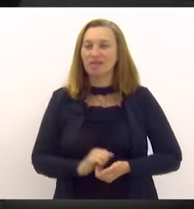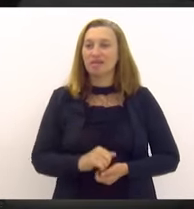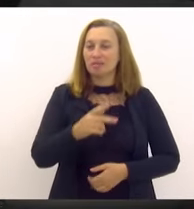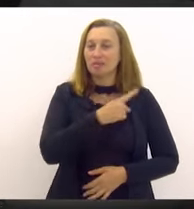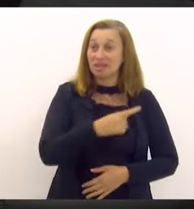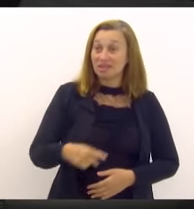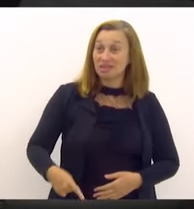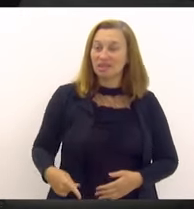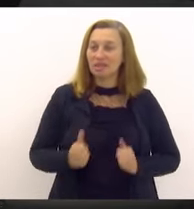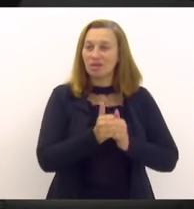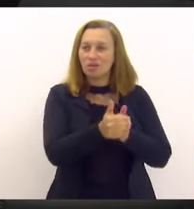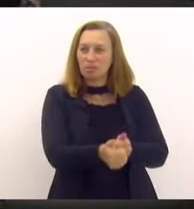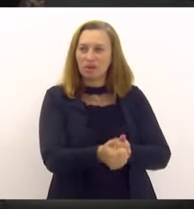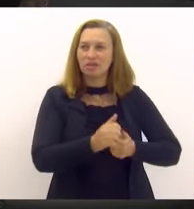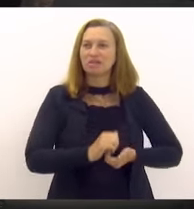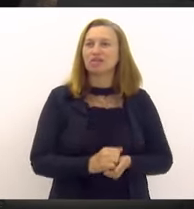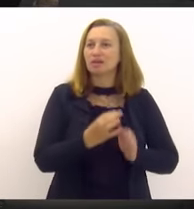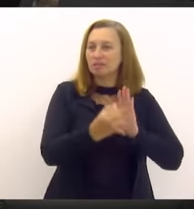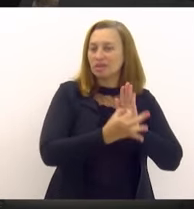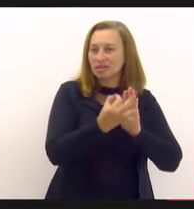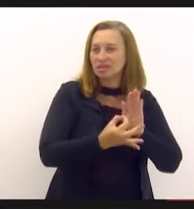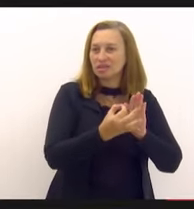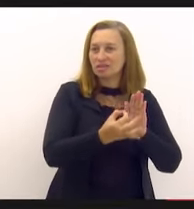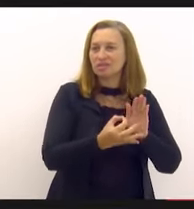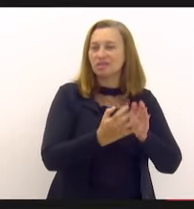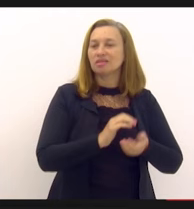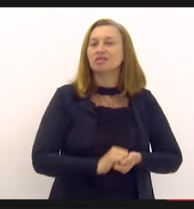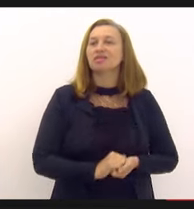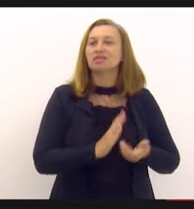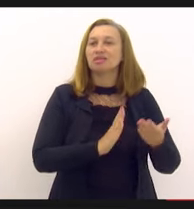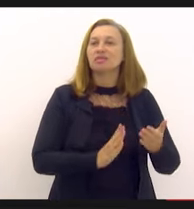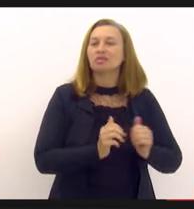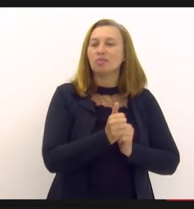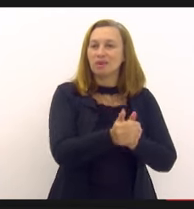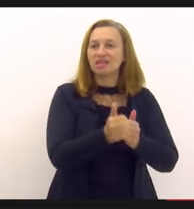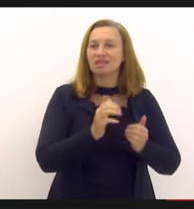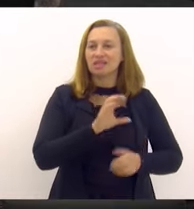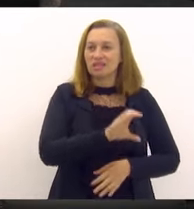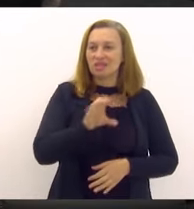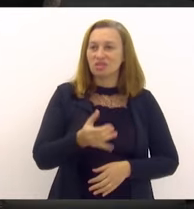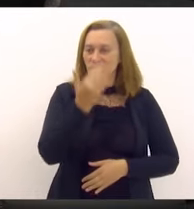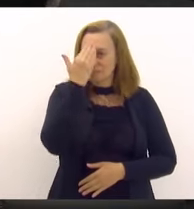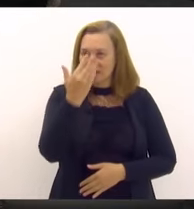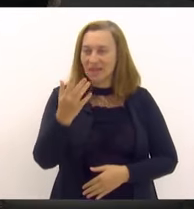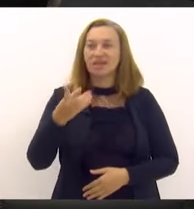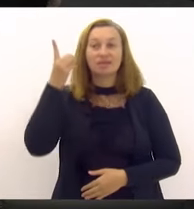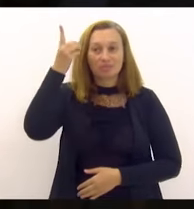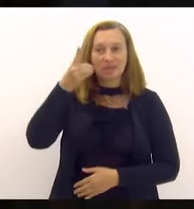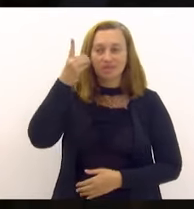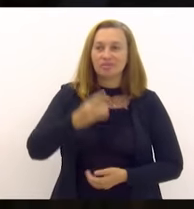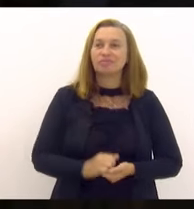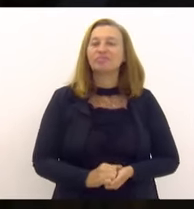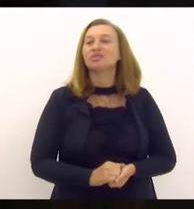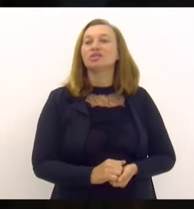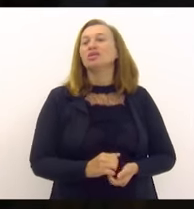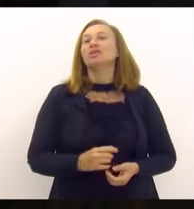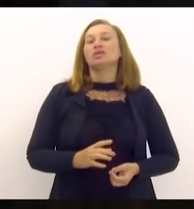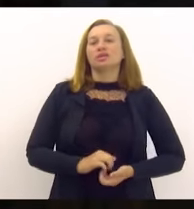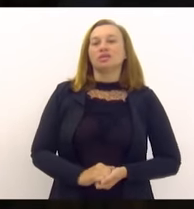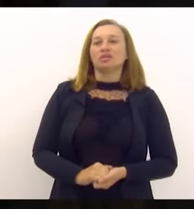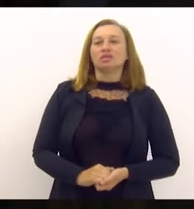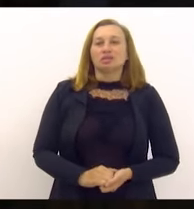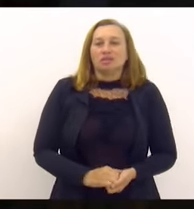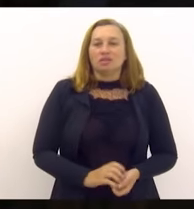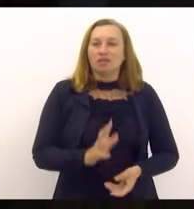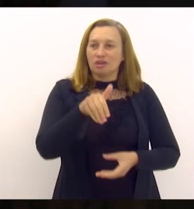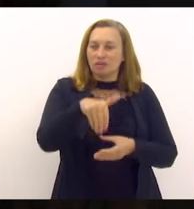Presidente, acompanho o parecer aí, favorável no mérito, acompanhando a CCJ. Muito obrigado, deputado André Correia. Com os pareceres emitidos,